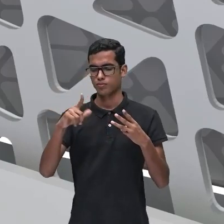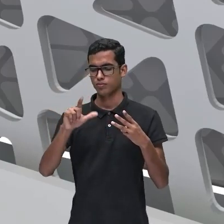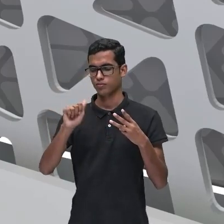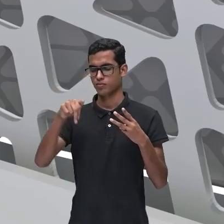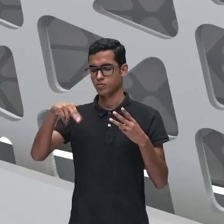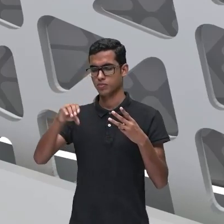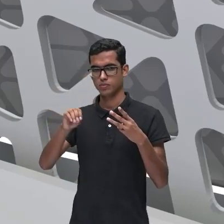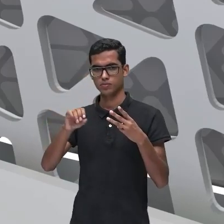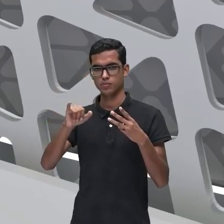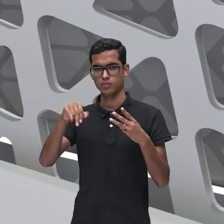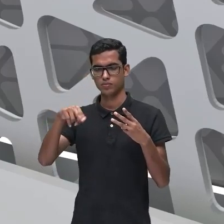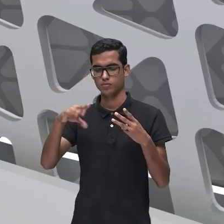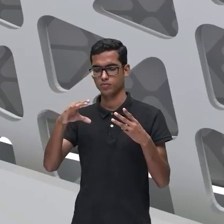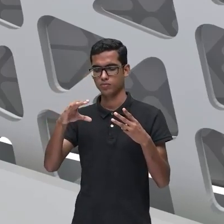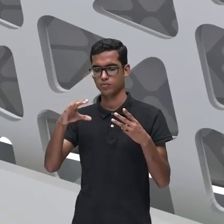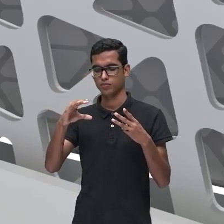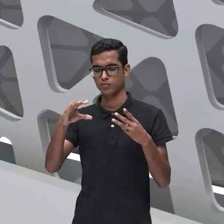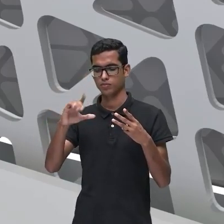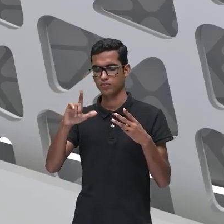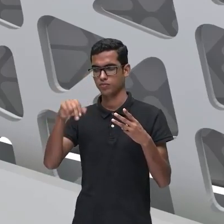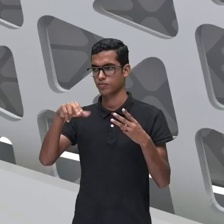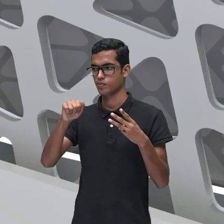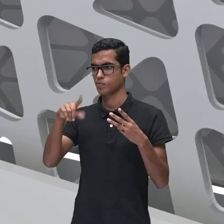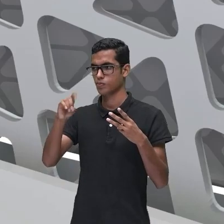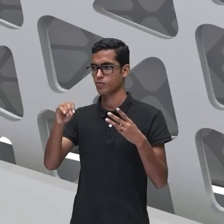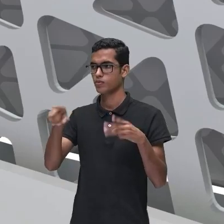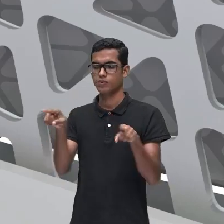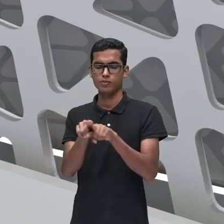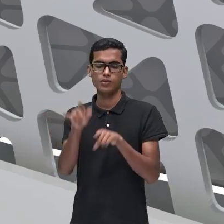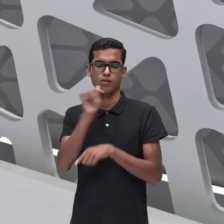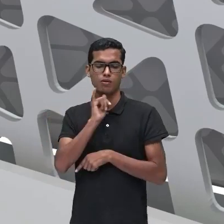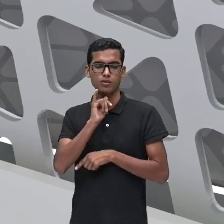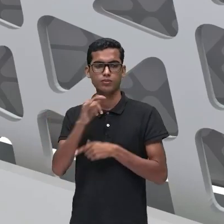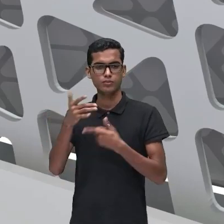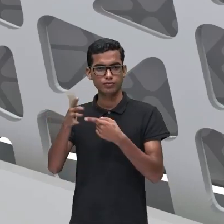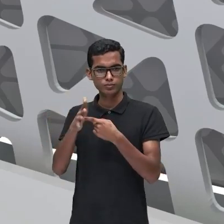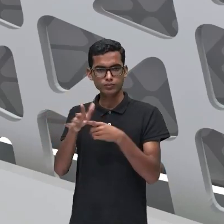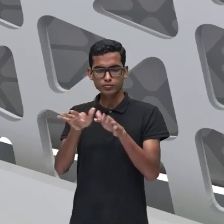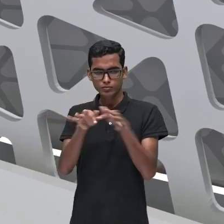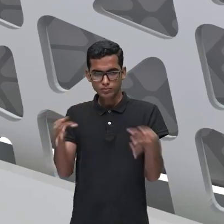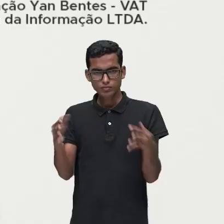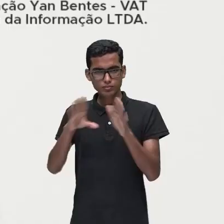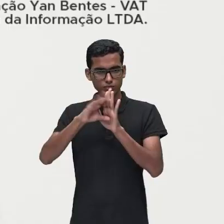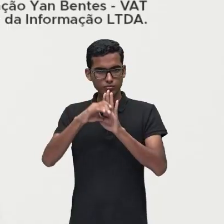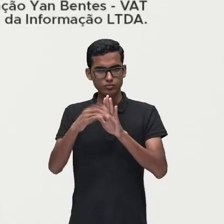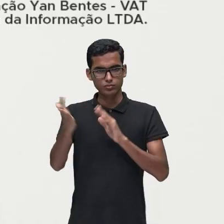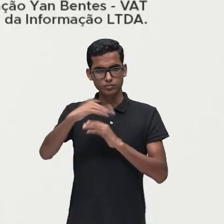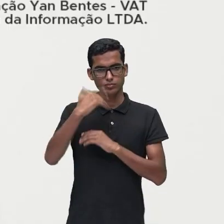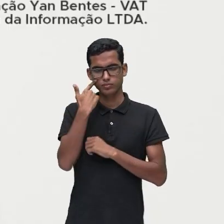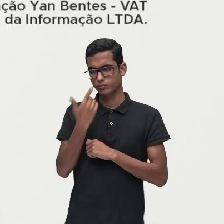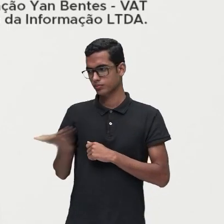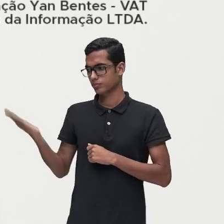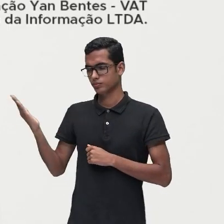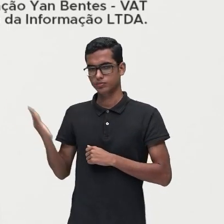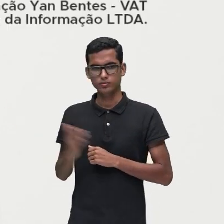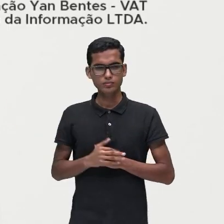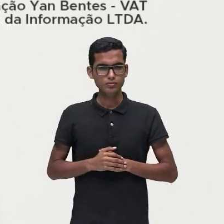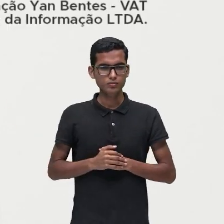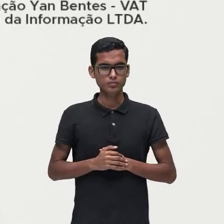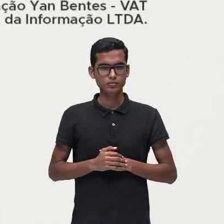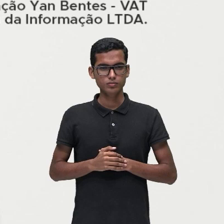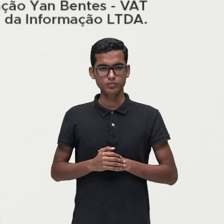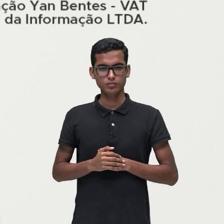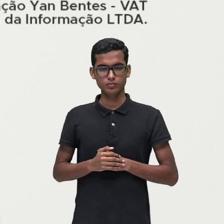plano inclinado também é um exemplo de máquinas simples. Observem aí o conceito comigo. Vamos na cartela. O